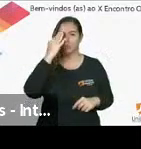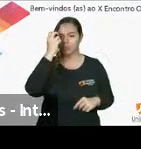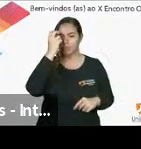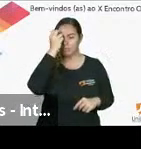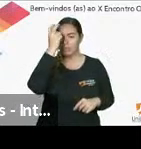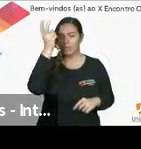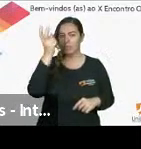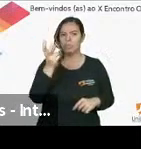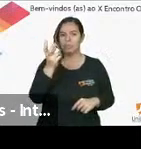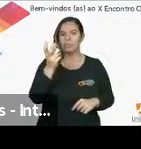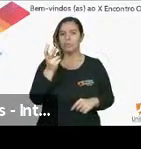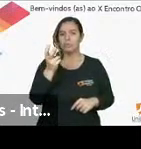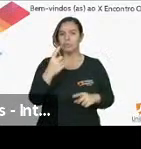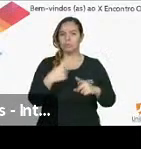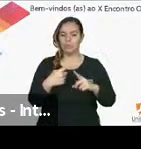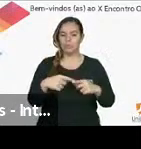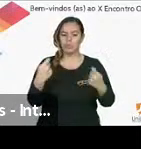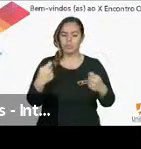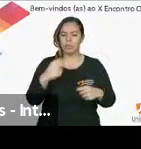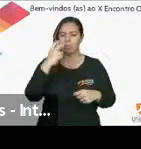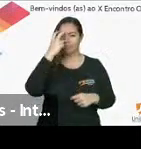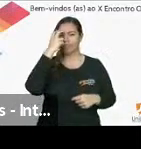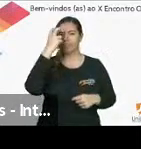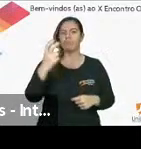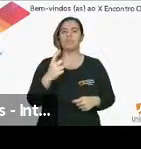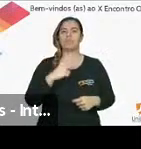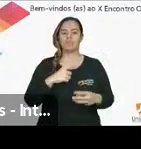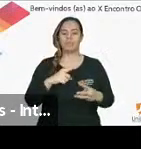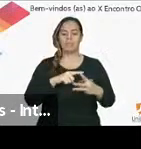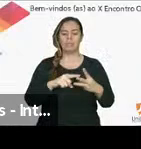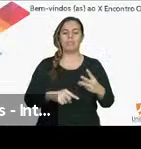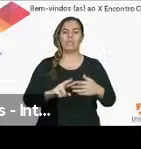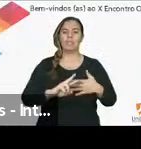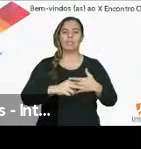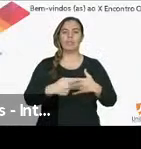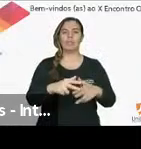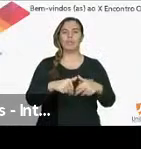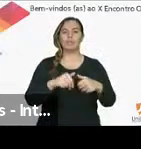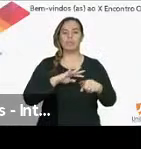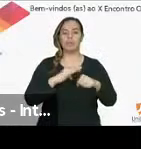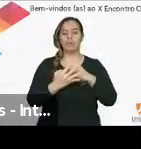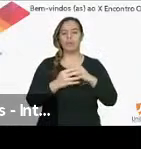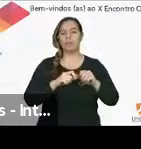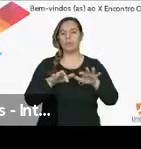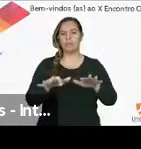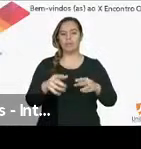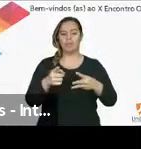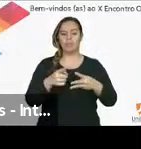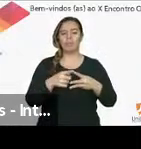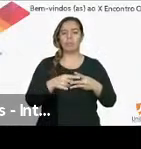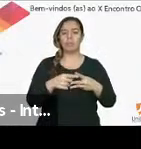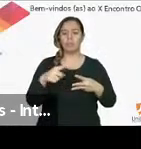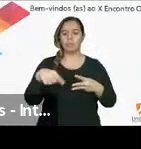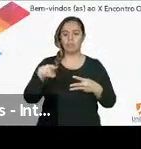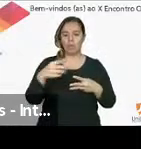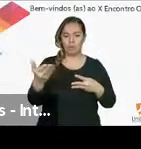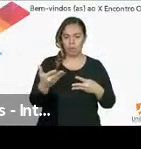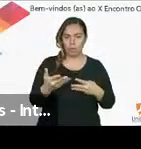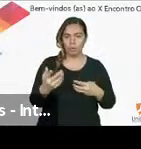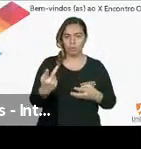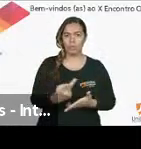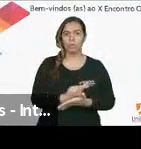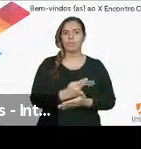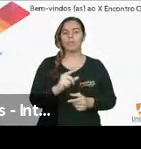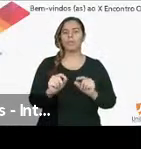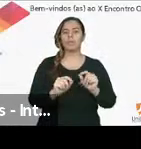que nós temos sido. Eu acho que há três consequências da pandemia. Primeiro, isso que está acontecendo agora, quer dizer, o